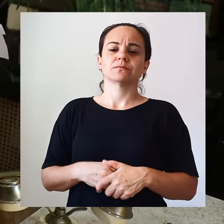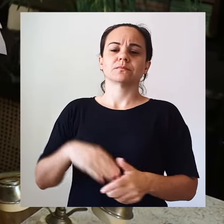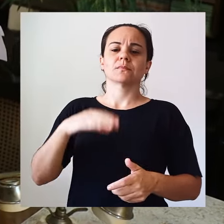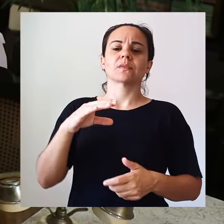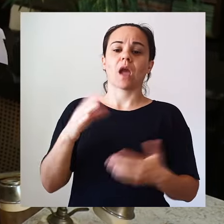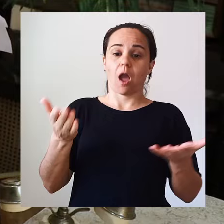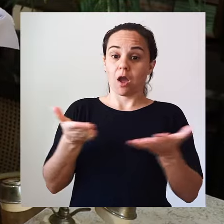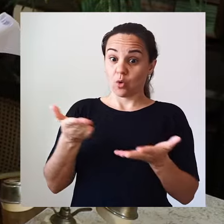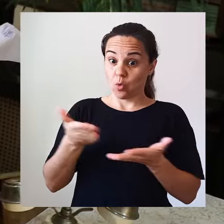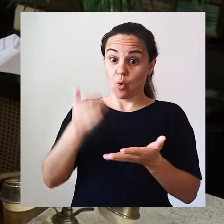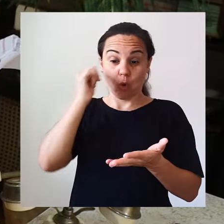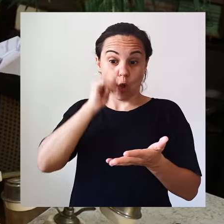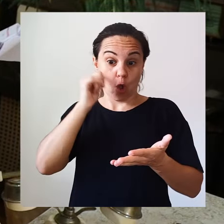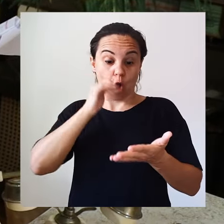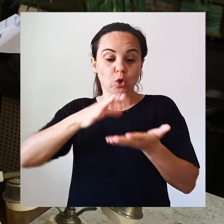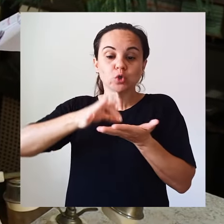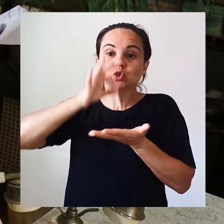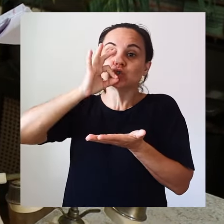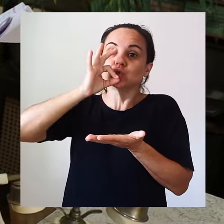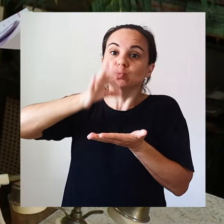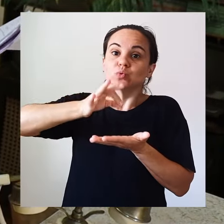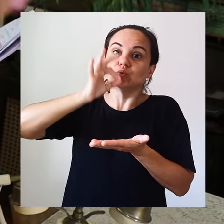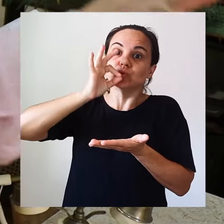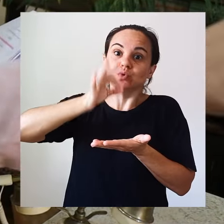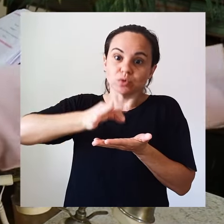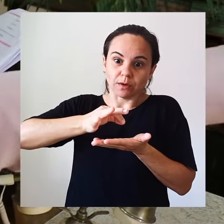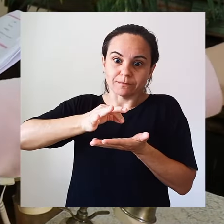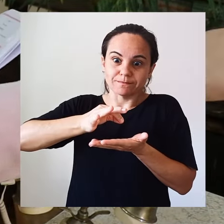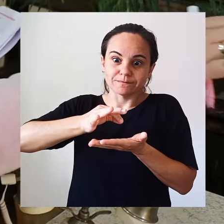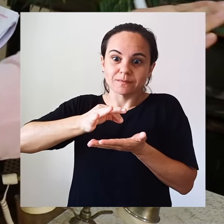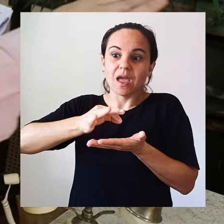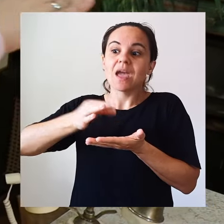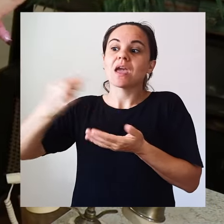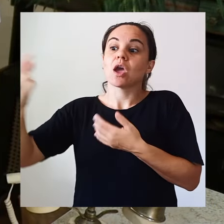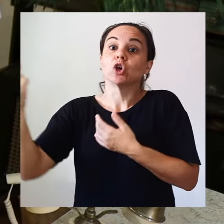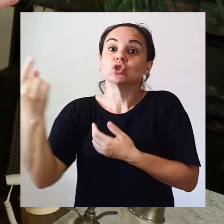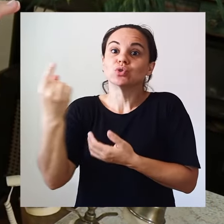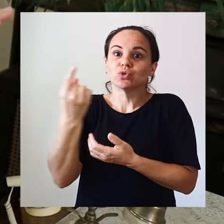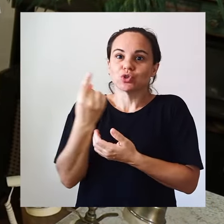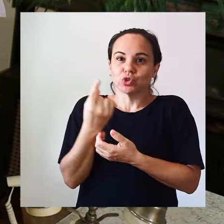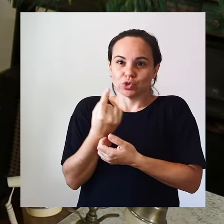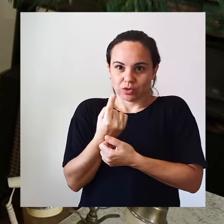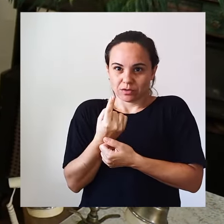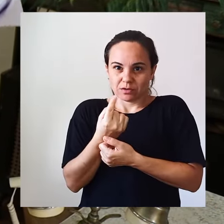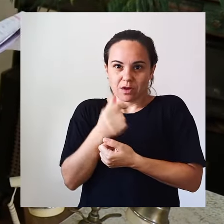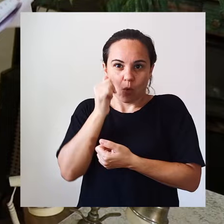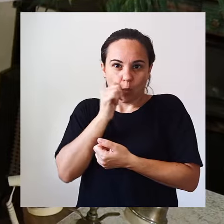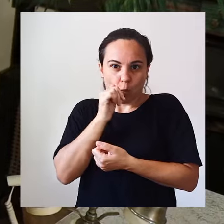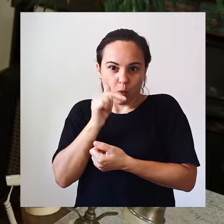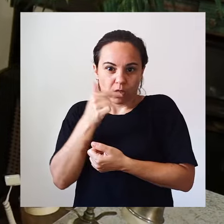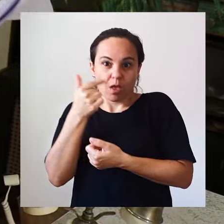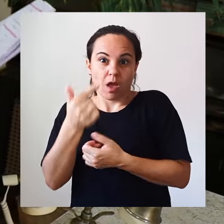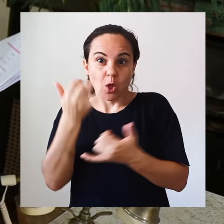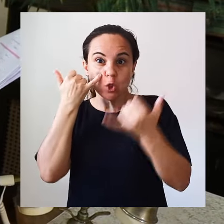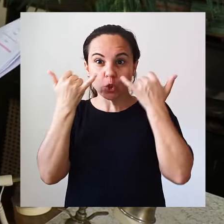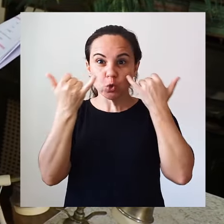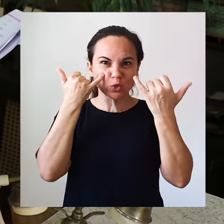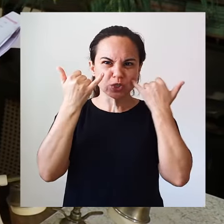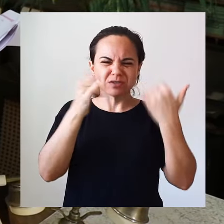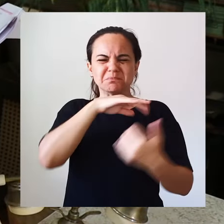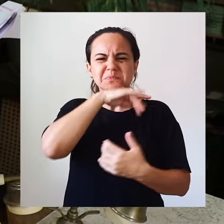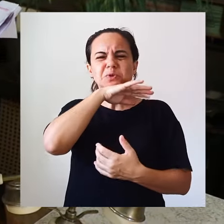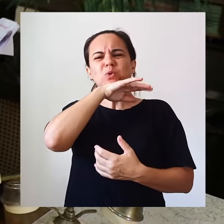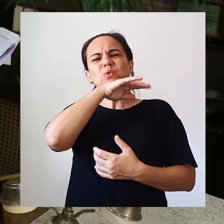Celestina está tomando seu chá. Quando entra, se exerci dando uma notícia terrível.